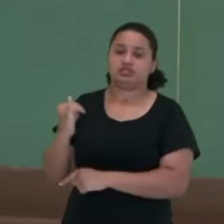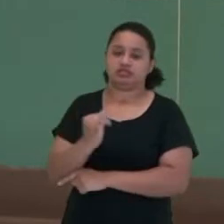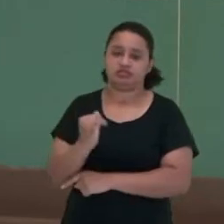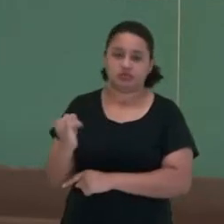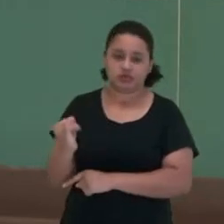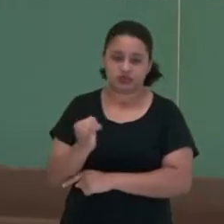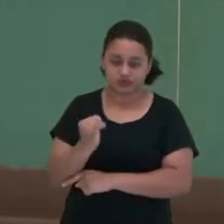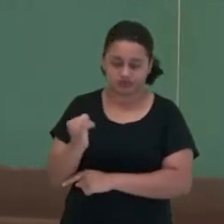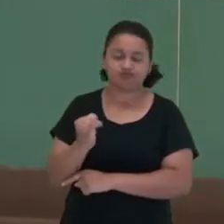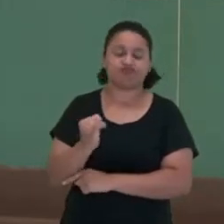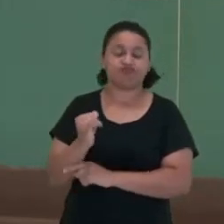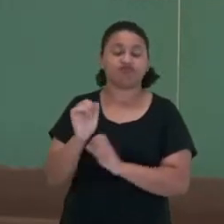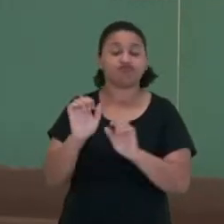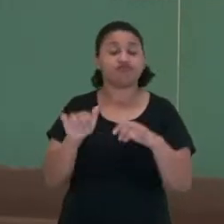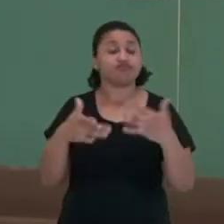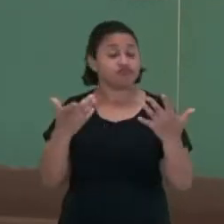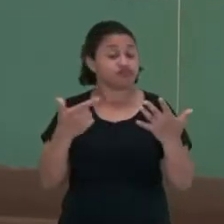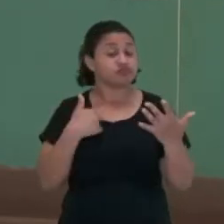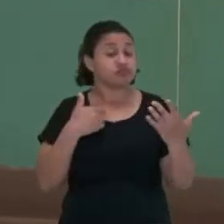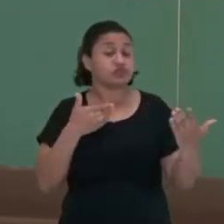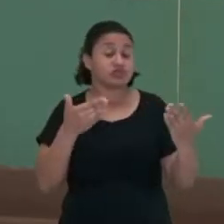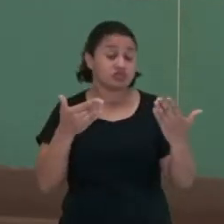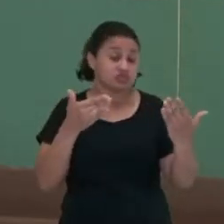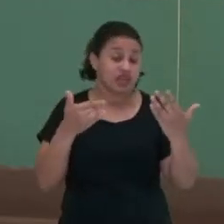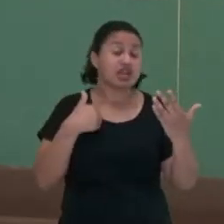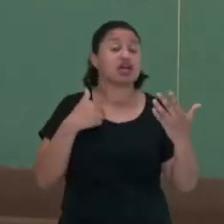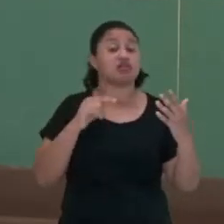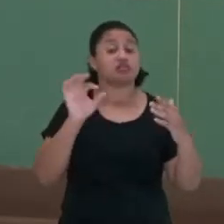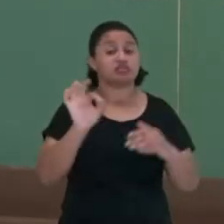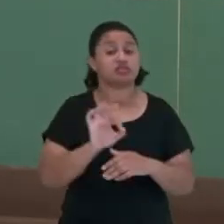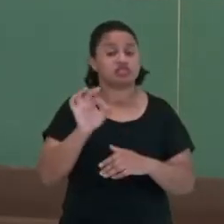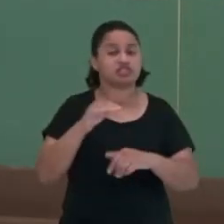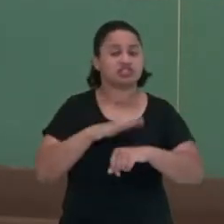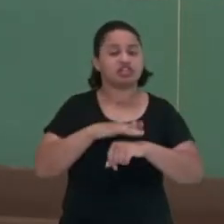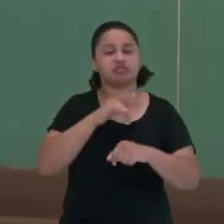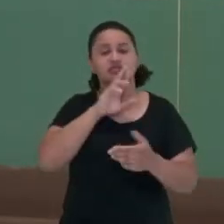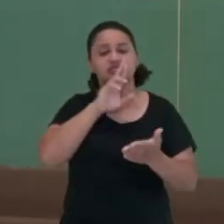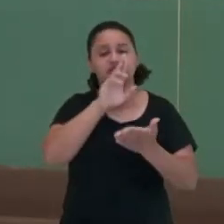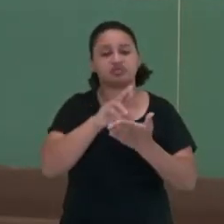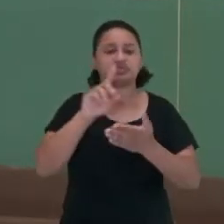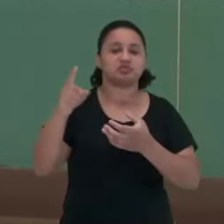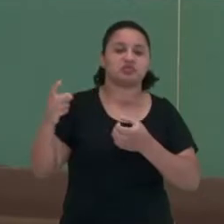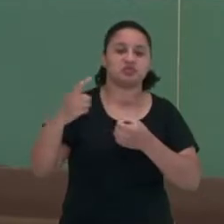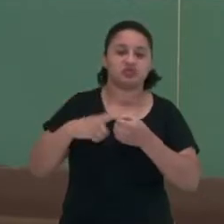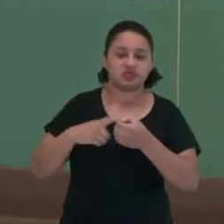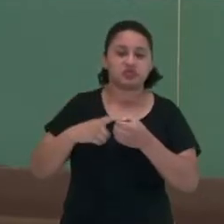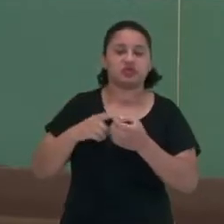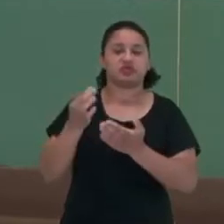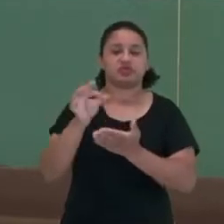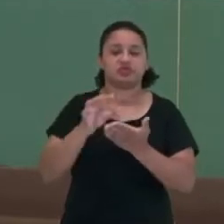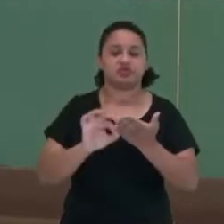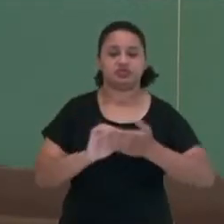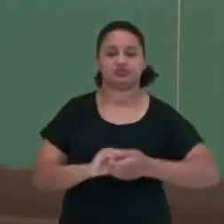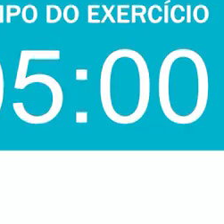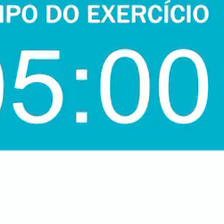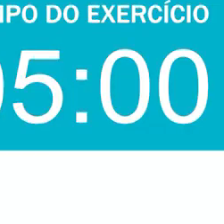impostos e taxas em relação ao faturamento dele. Um tempinho para vocês resolverem e já voltamos a conferir.